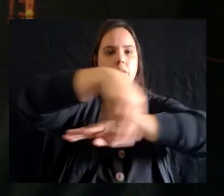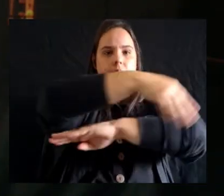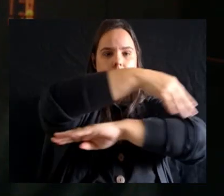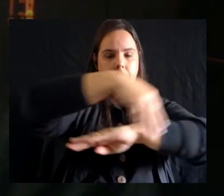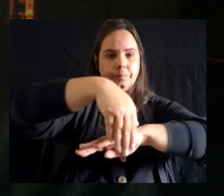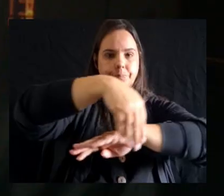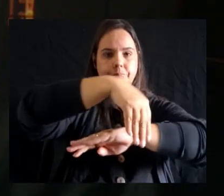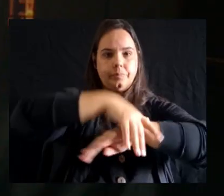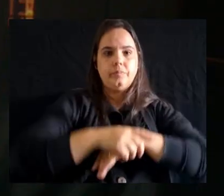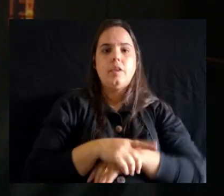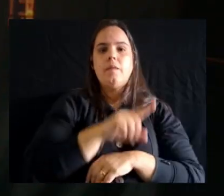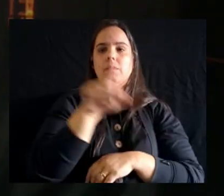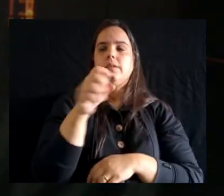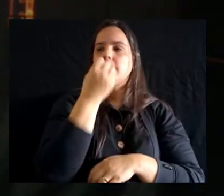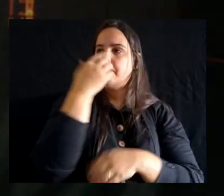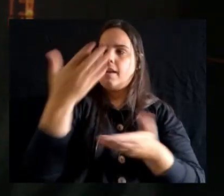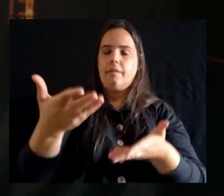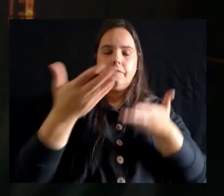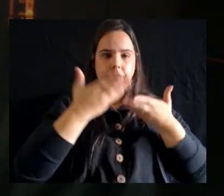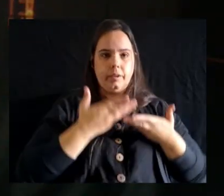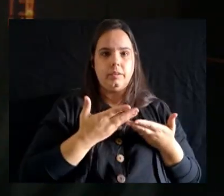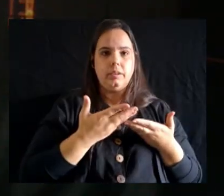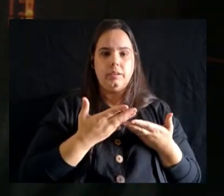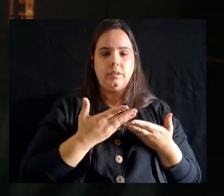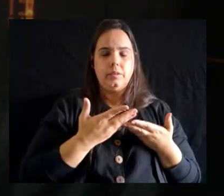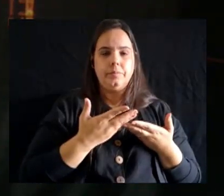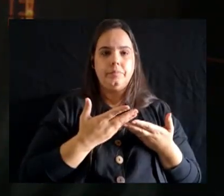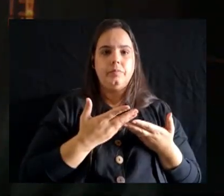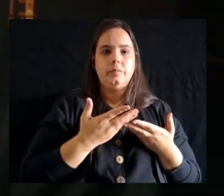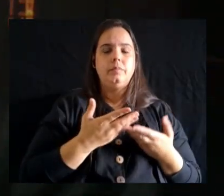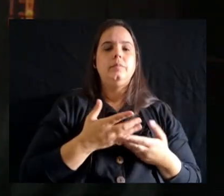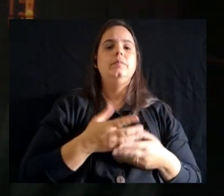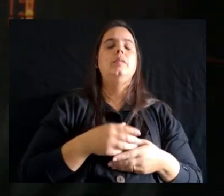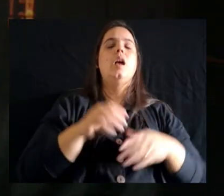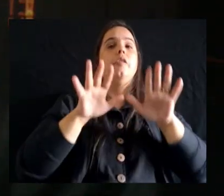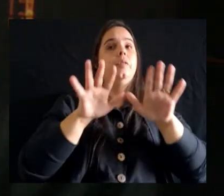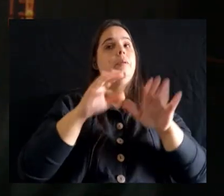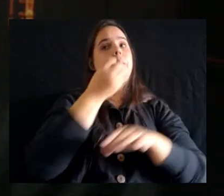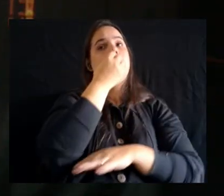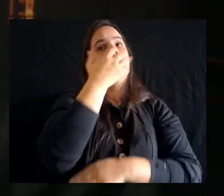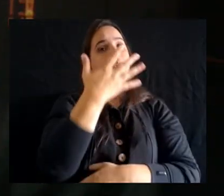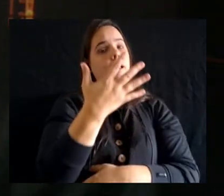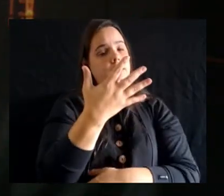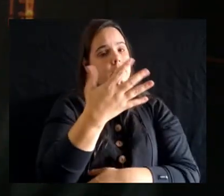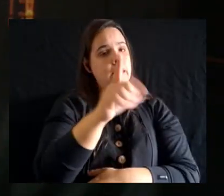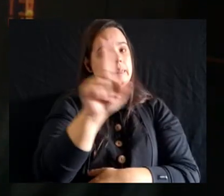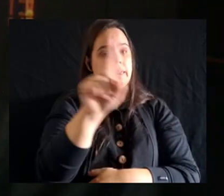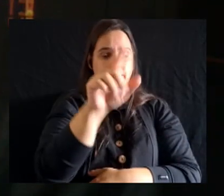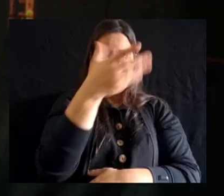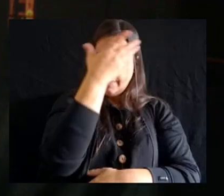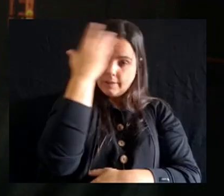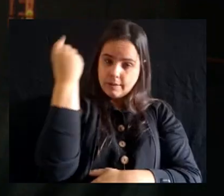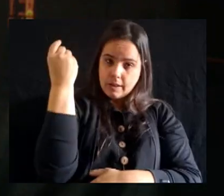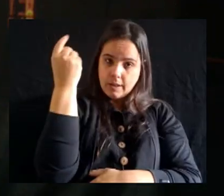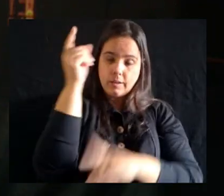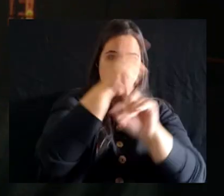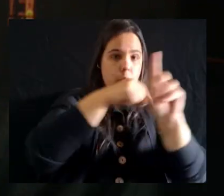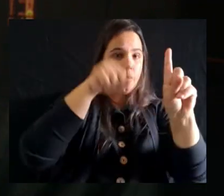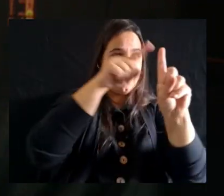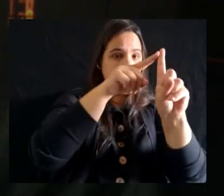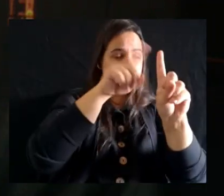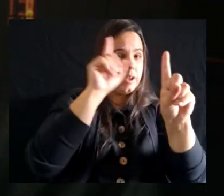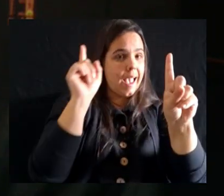bem-vindo. Grande abraço, fique bem. Não esqueça, os objetivos são importantes,